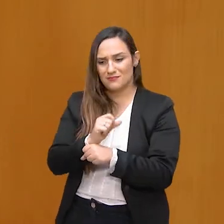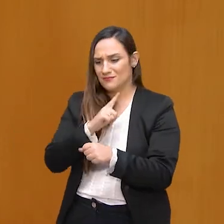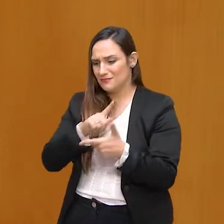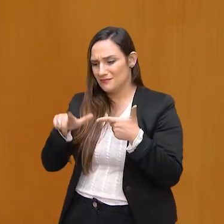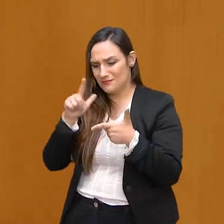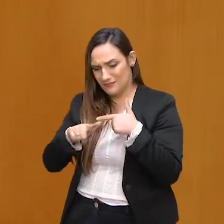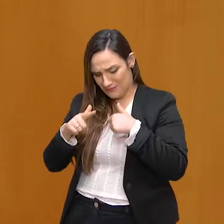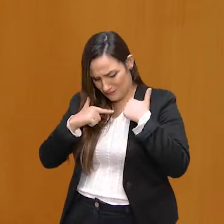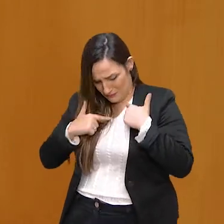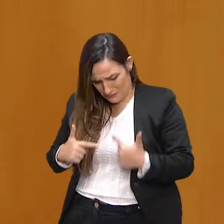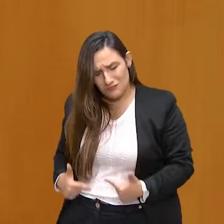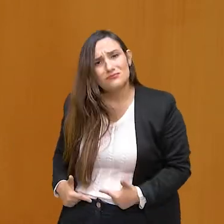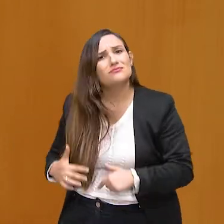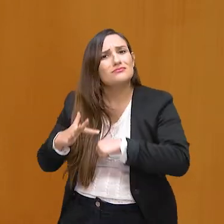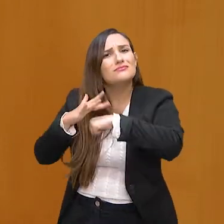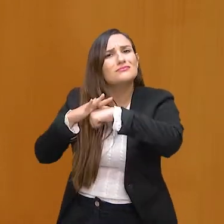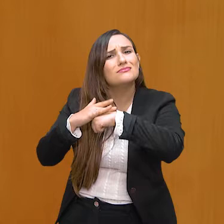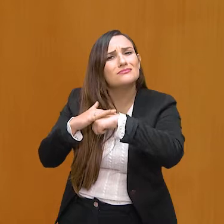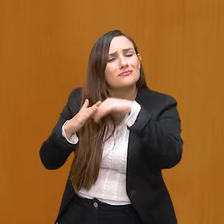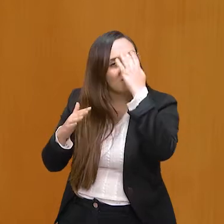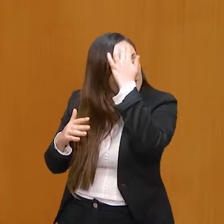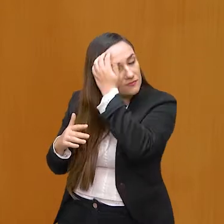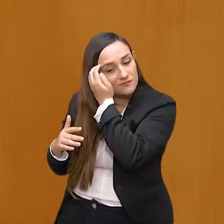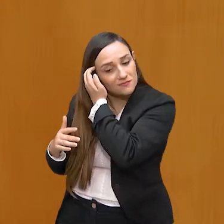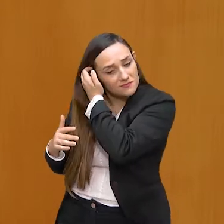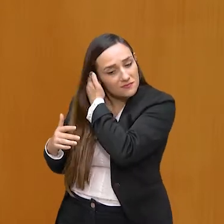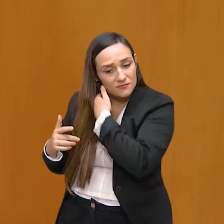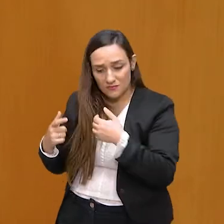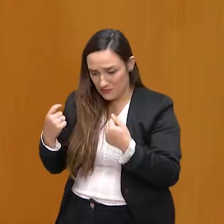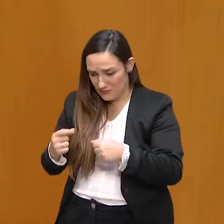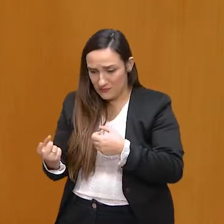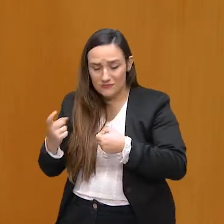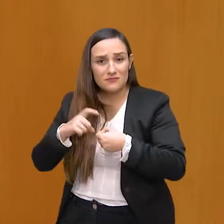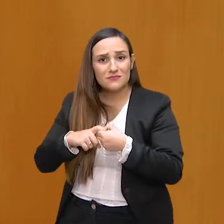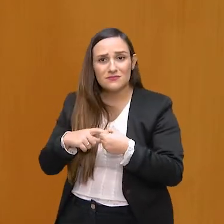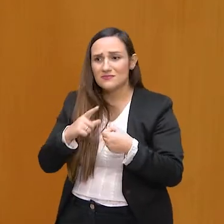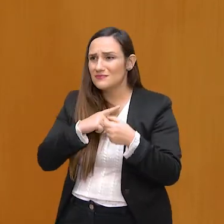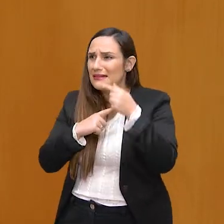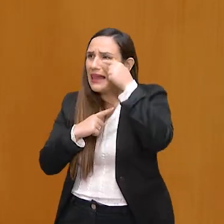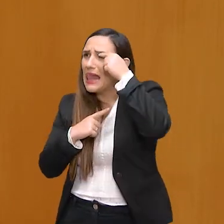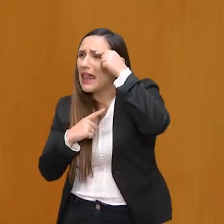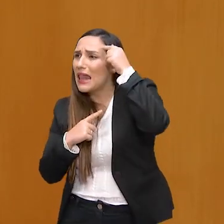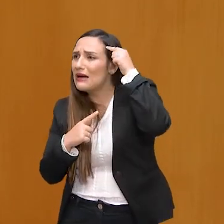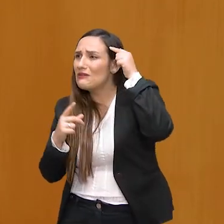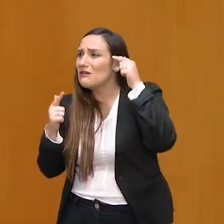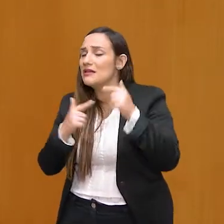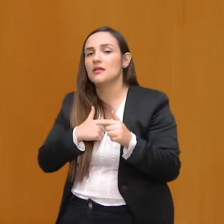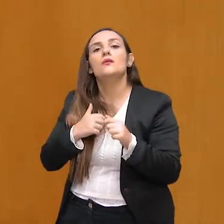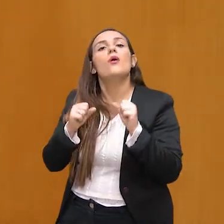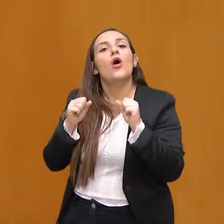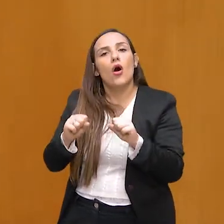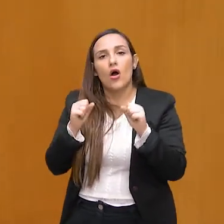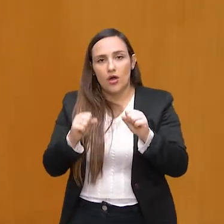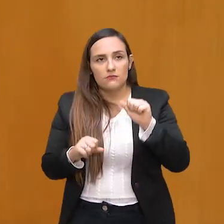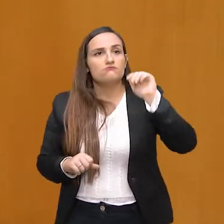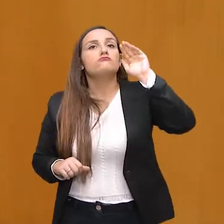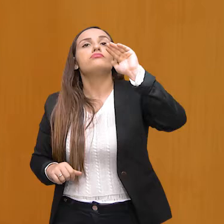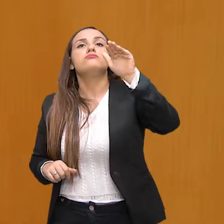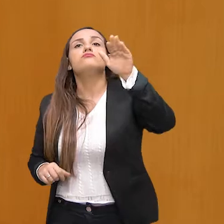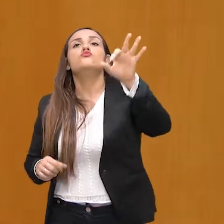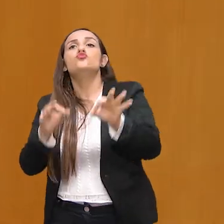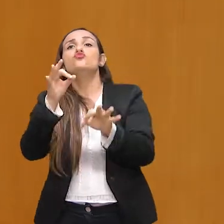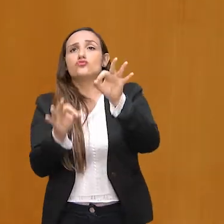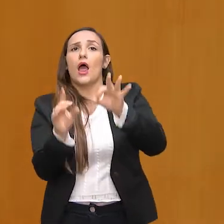alguma lesão física que você precisa ter uma reparação, porque ficou com uma cicatriz, você vai ter que procurar o judiciário e para